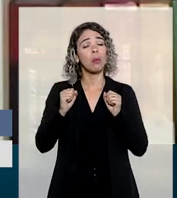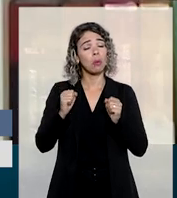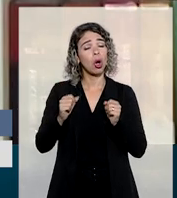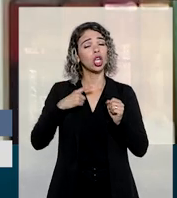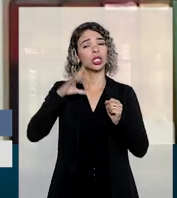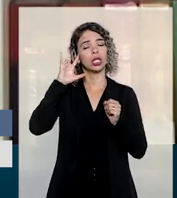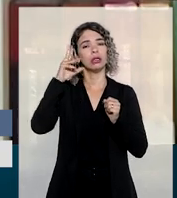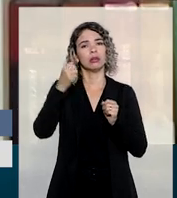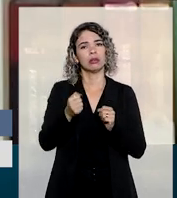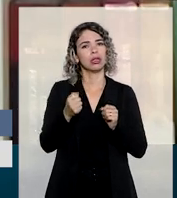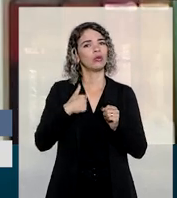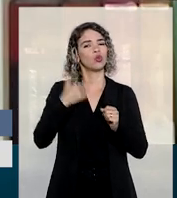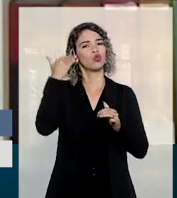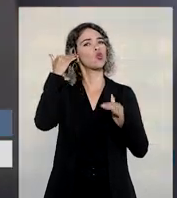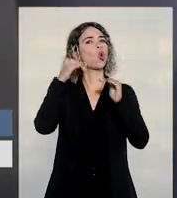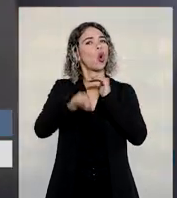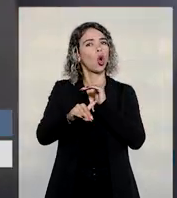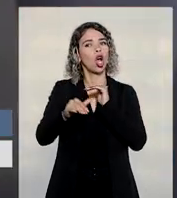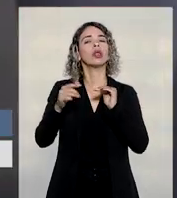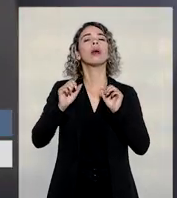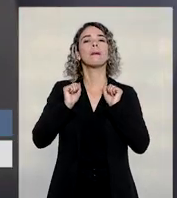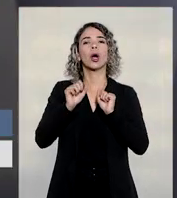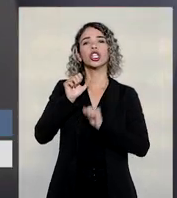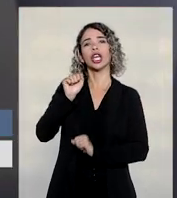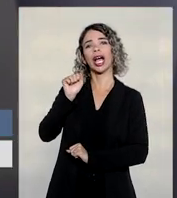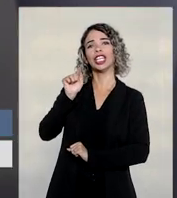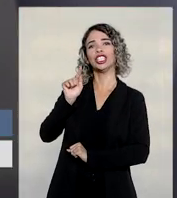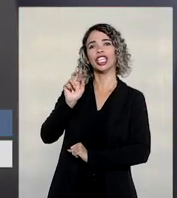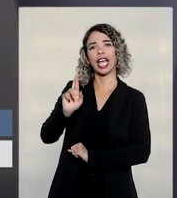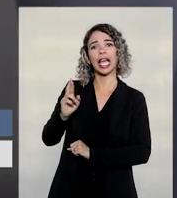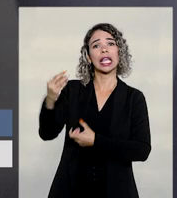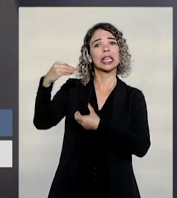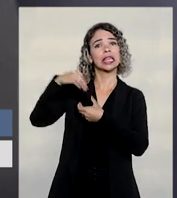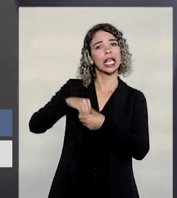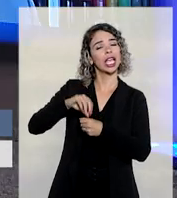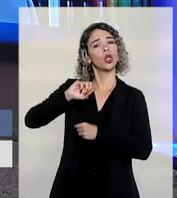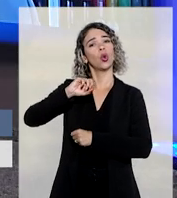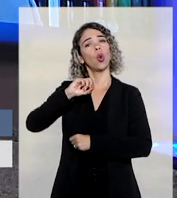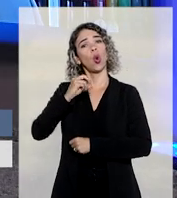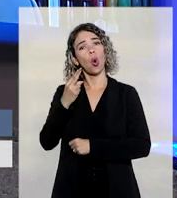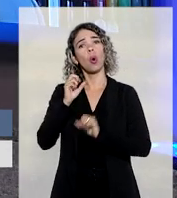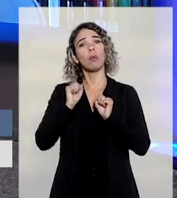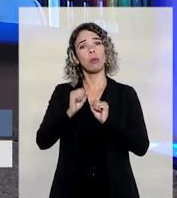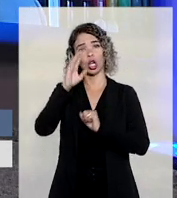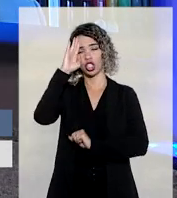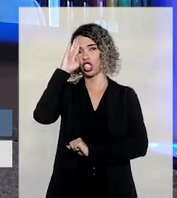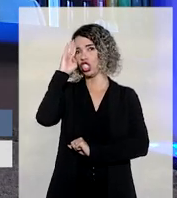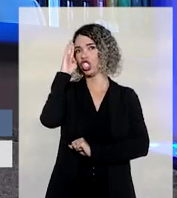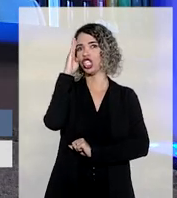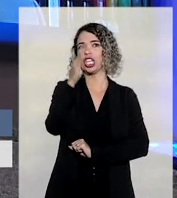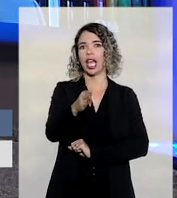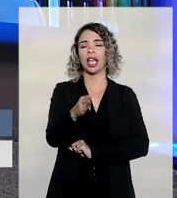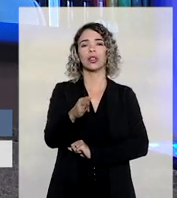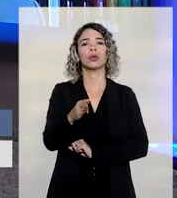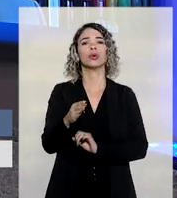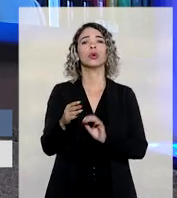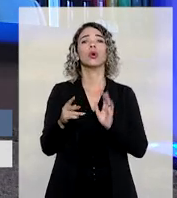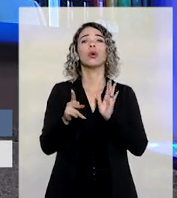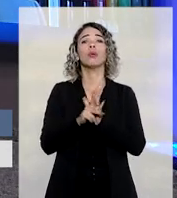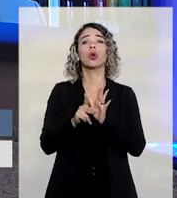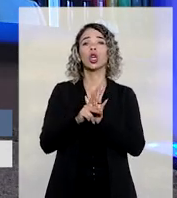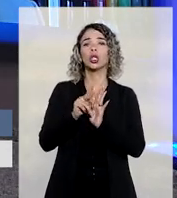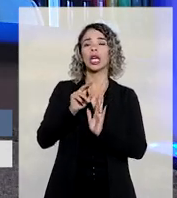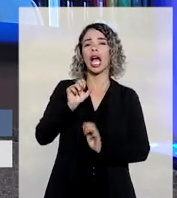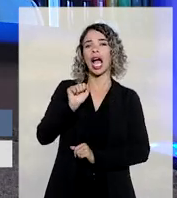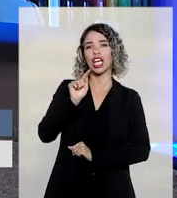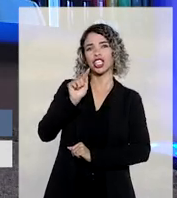ser recorrida por meio de agravo interno, nas hipóteses em que a lei estabelece, ou, direto, ela pode ser